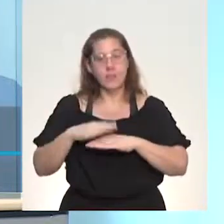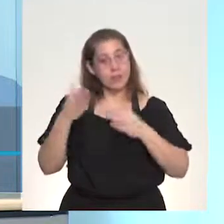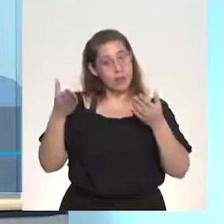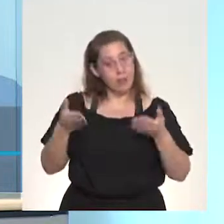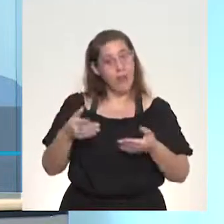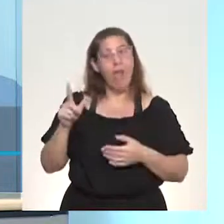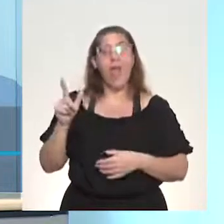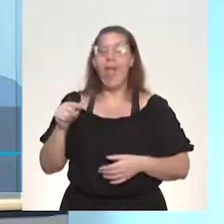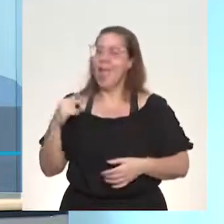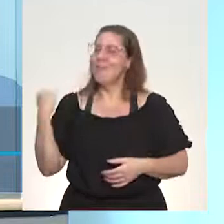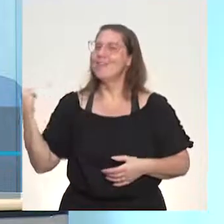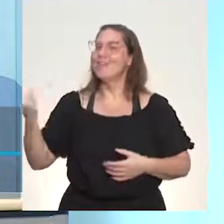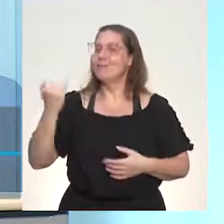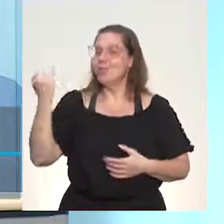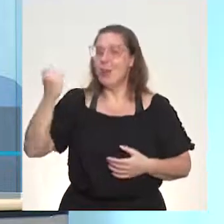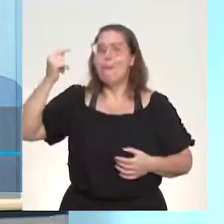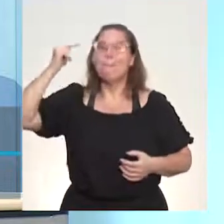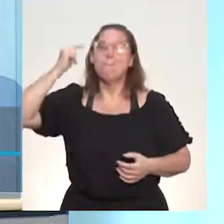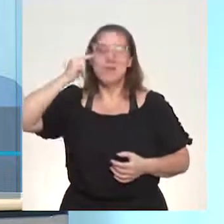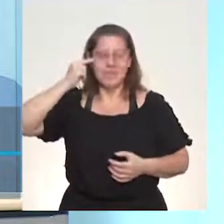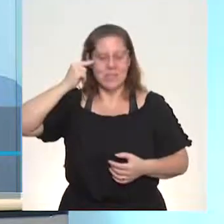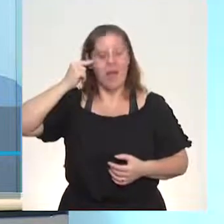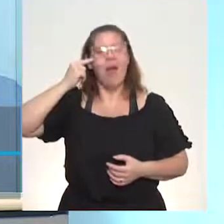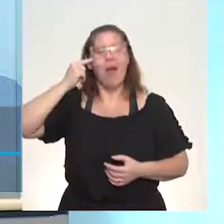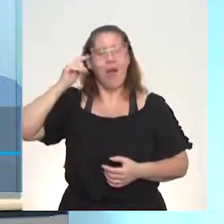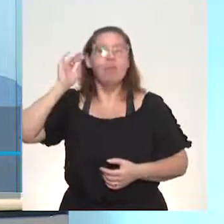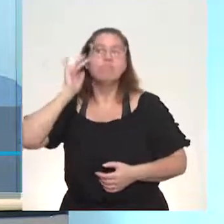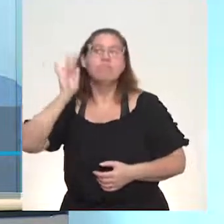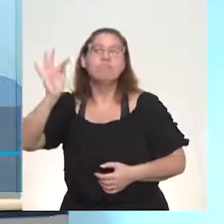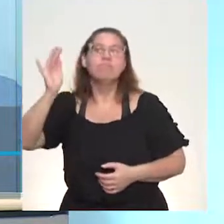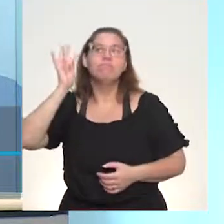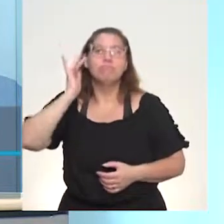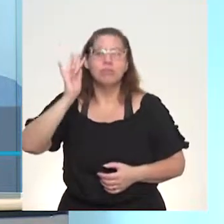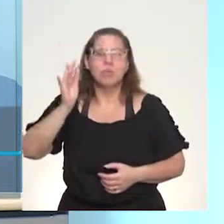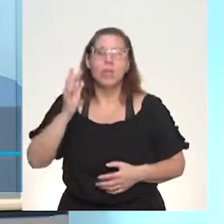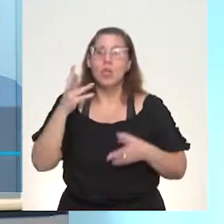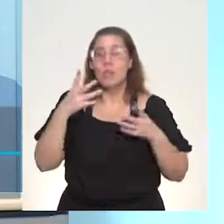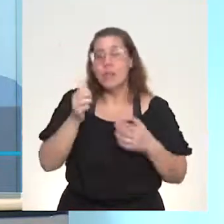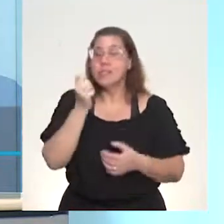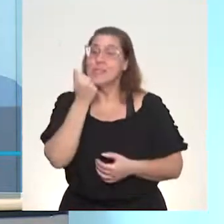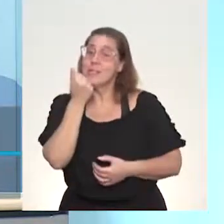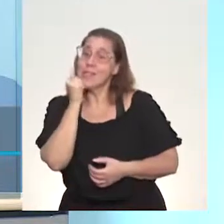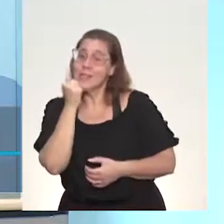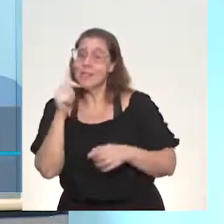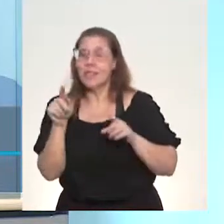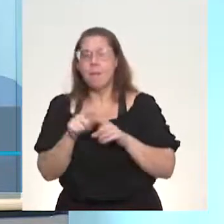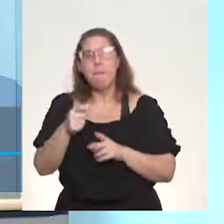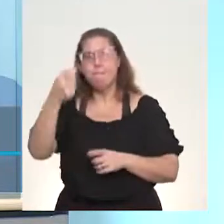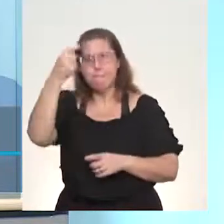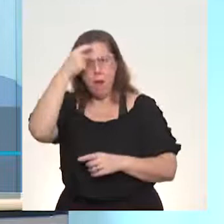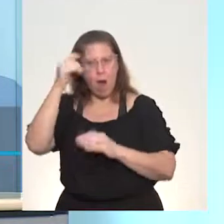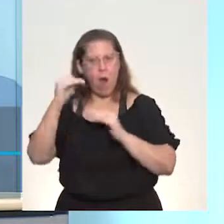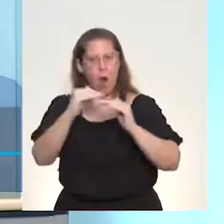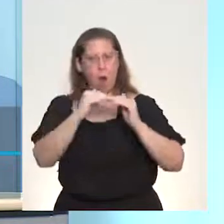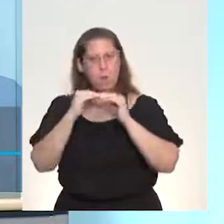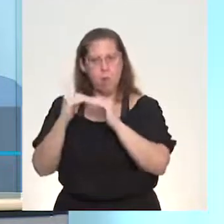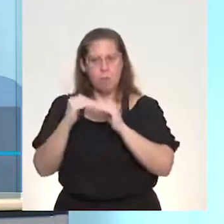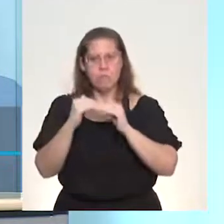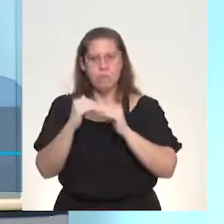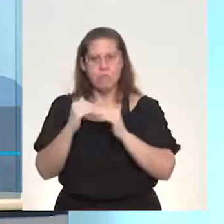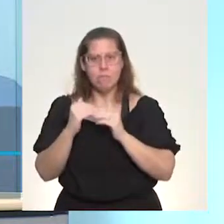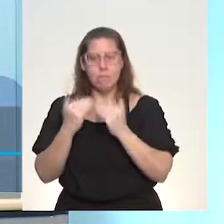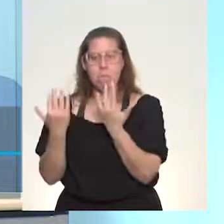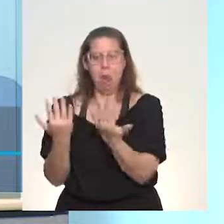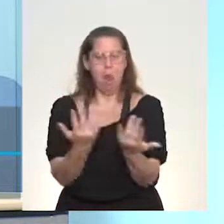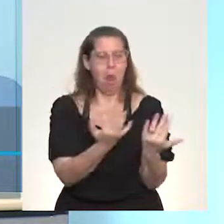são realmente importantes para pensar a filosofia, bem como a ciência e também o senso comum. O senso comum nem sempre